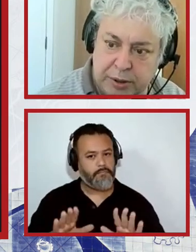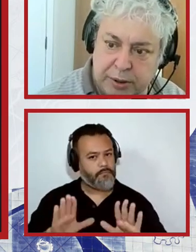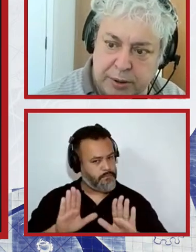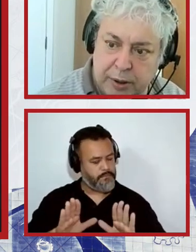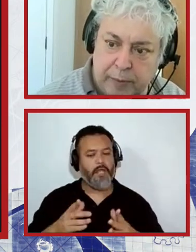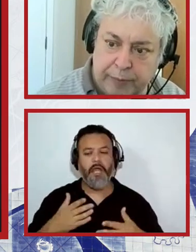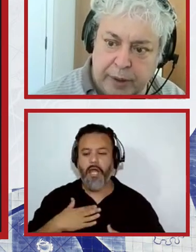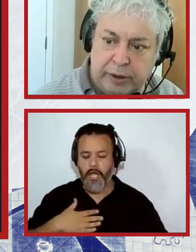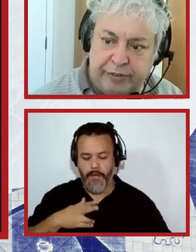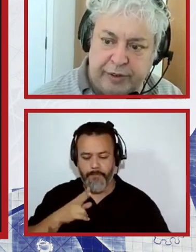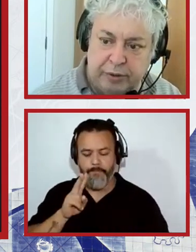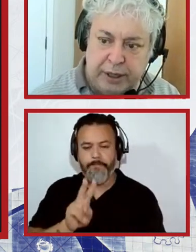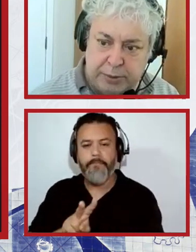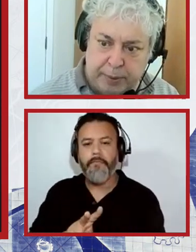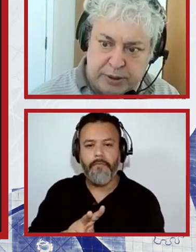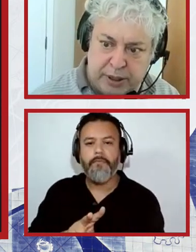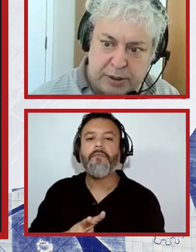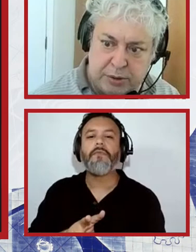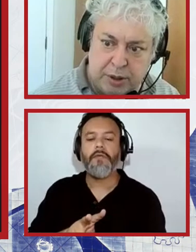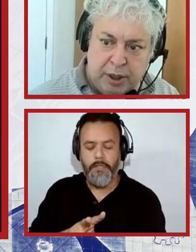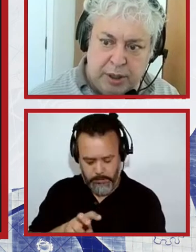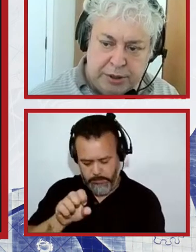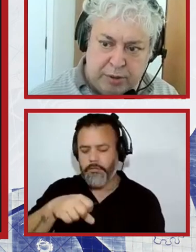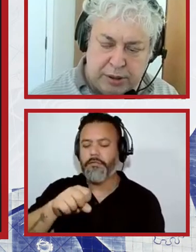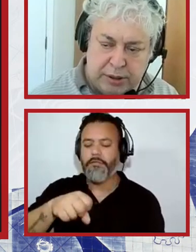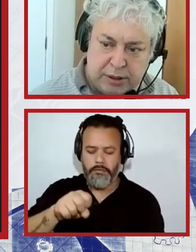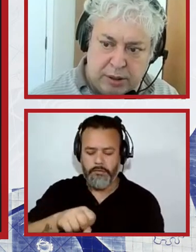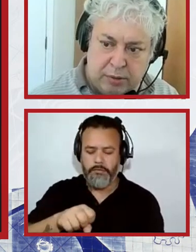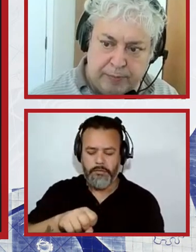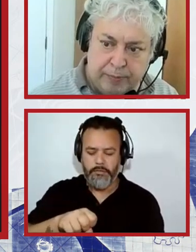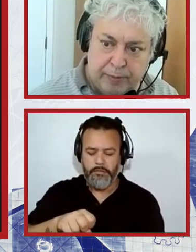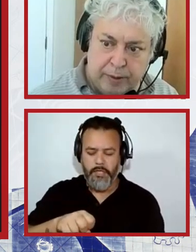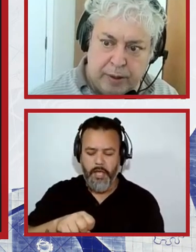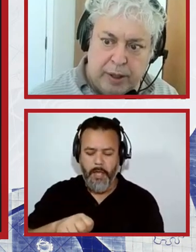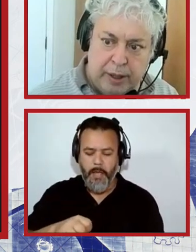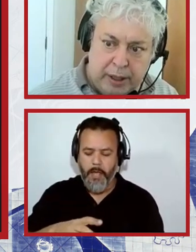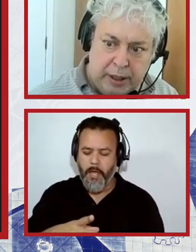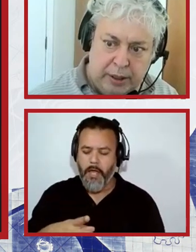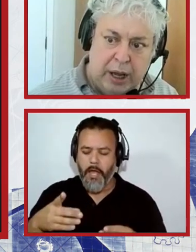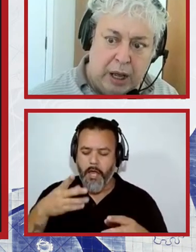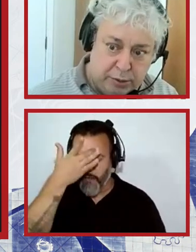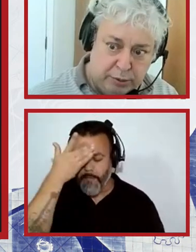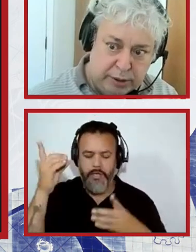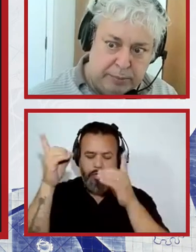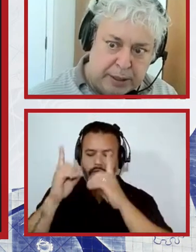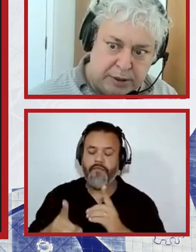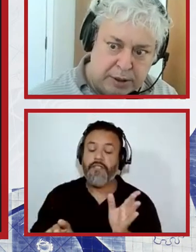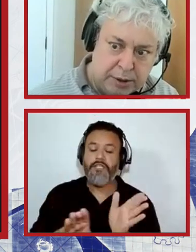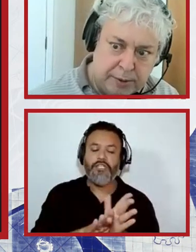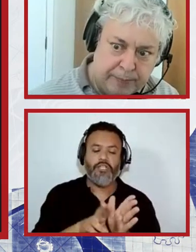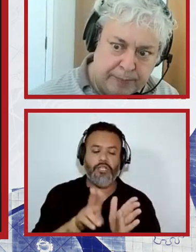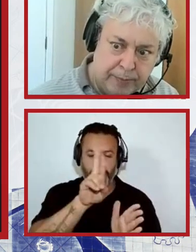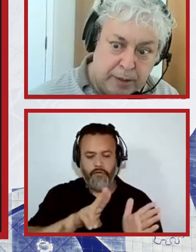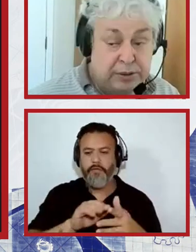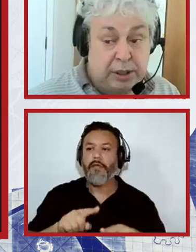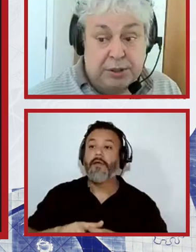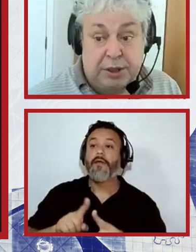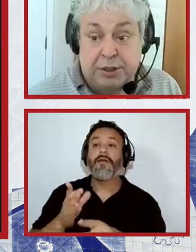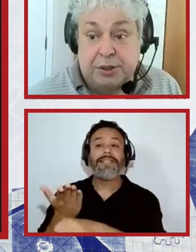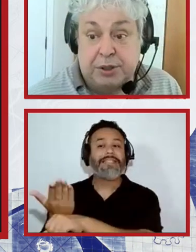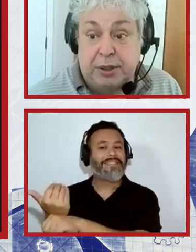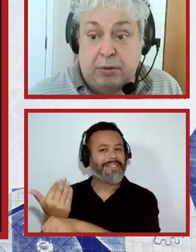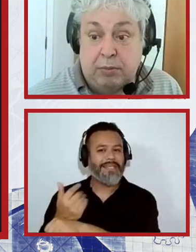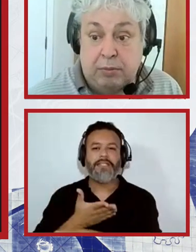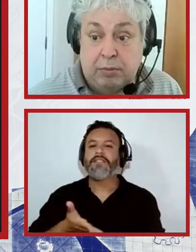aos leões. Eu defendo que esse processo de equalização, ele ajuda bastante. Mas